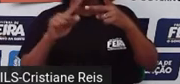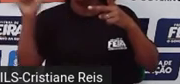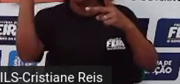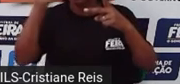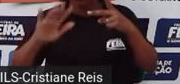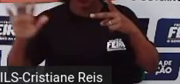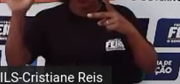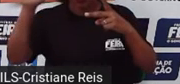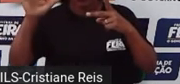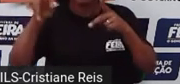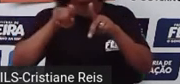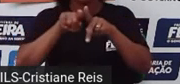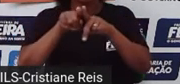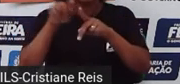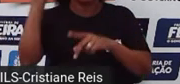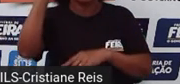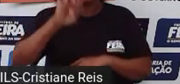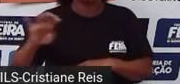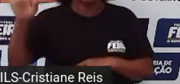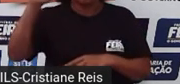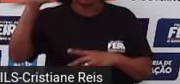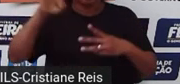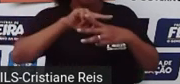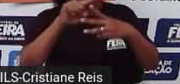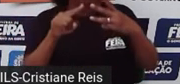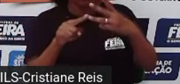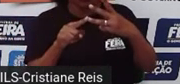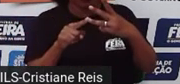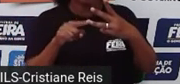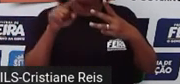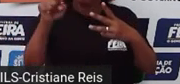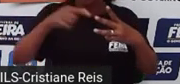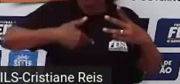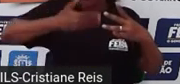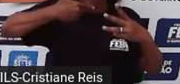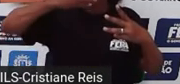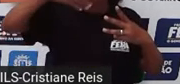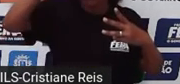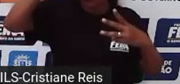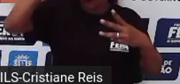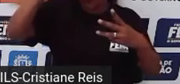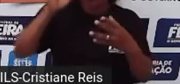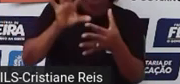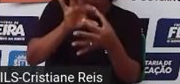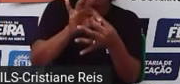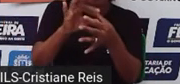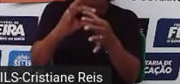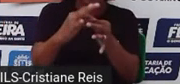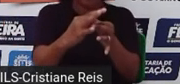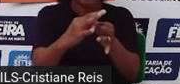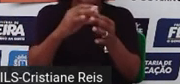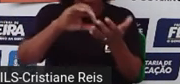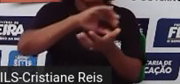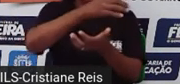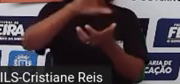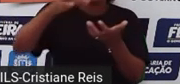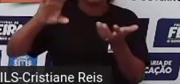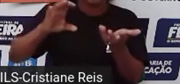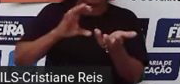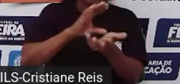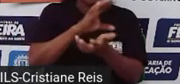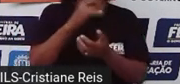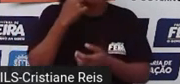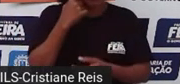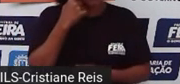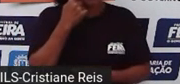uma região né em três continentes cujos limites são variáveis de acordo com análises geográficas da política realizado